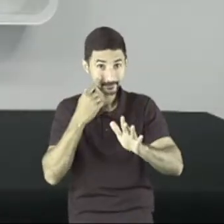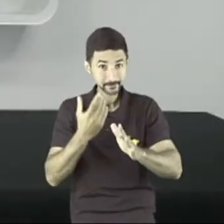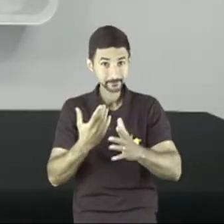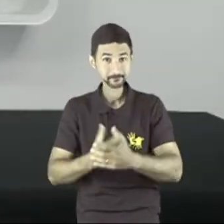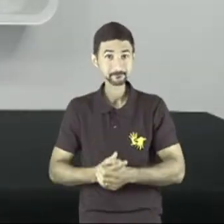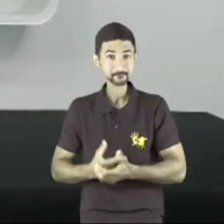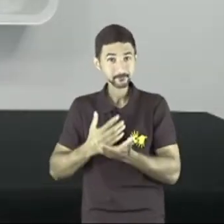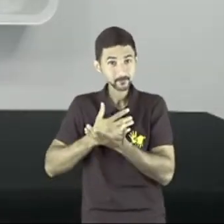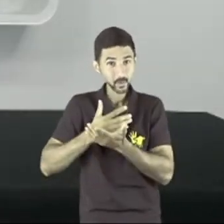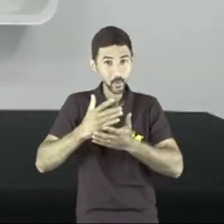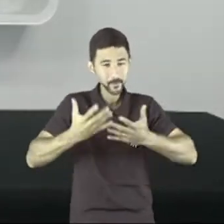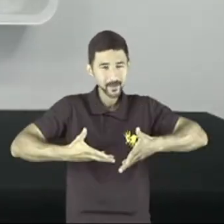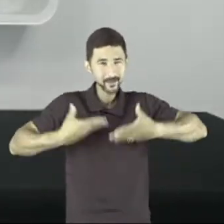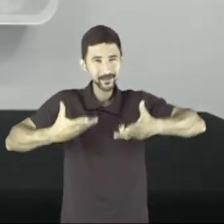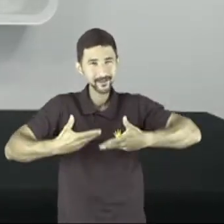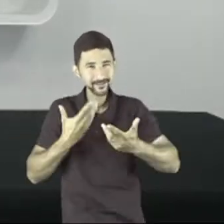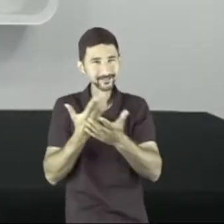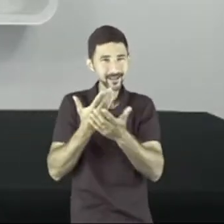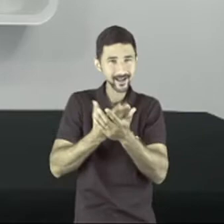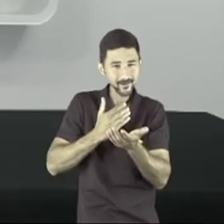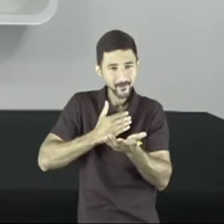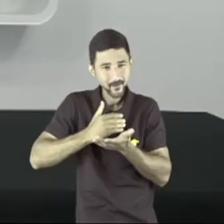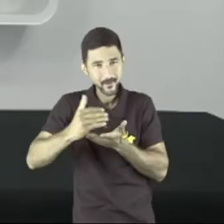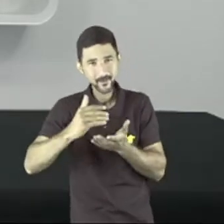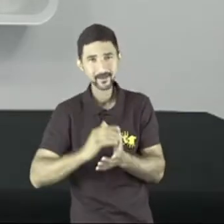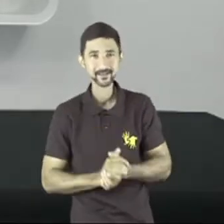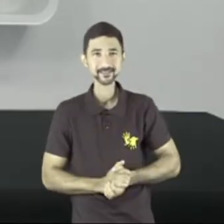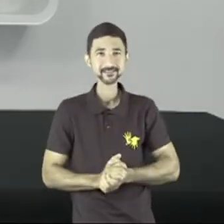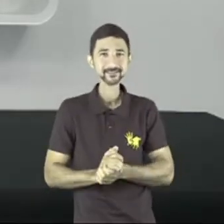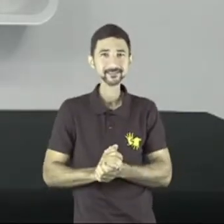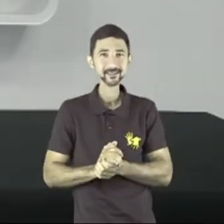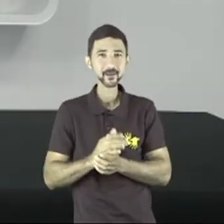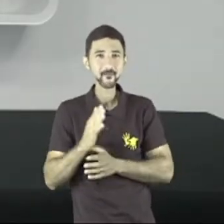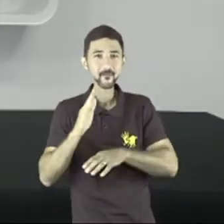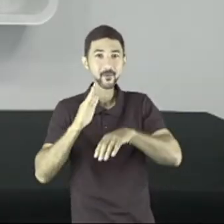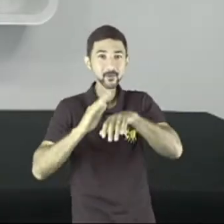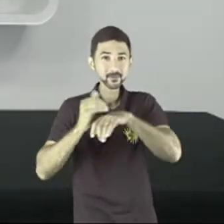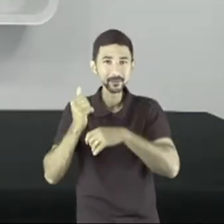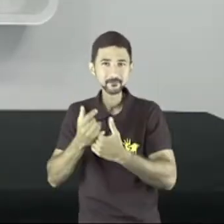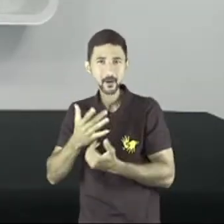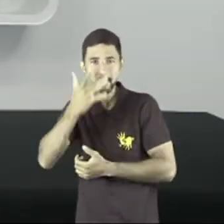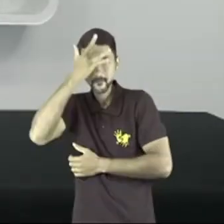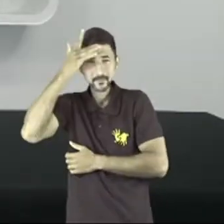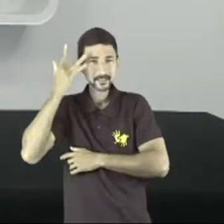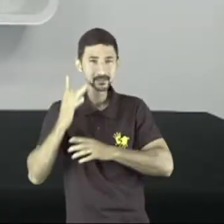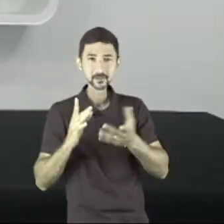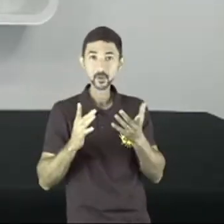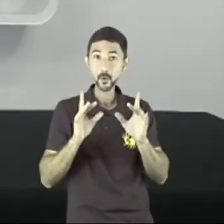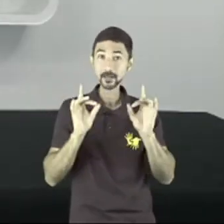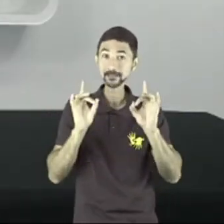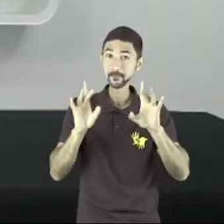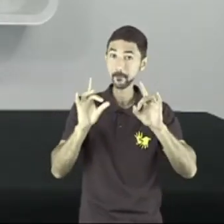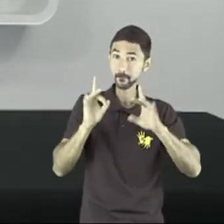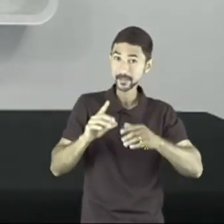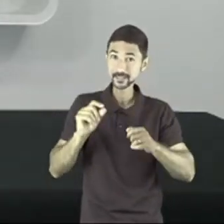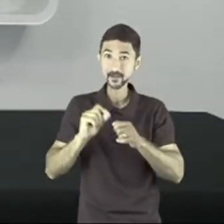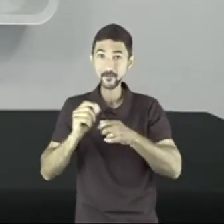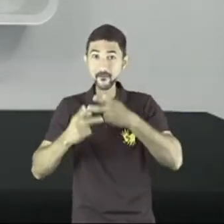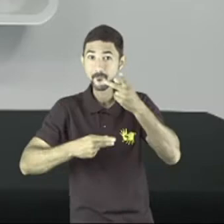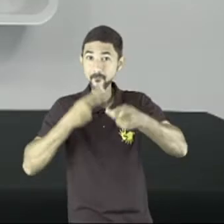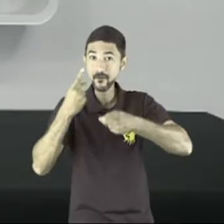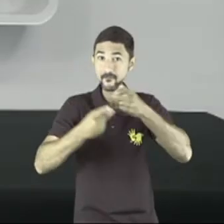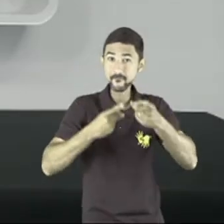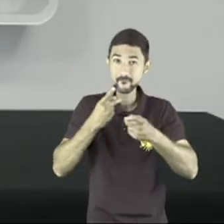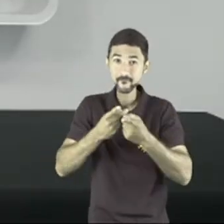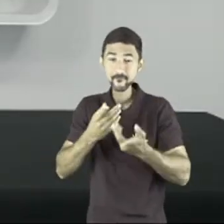para entrar no clima gostoso da aula, eu vou chamar uma pessoa super especial que vai fazer uma contação